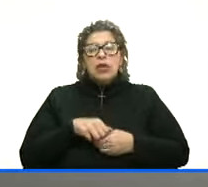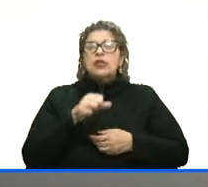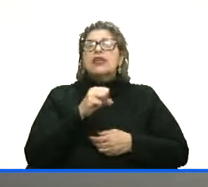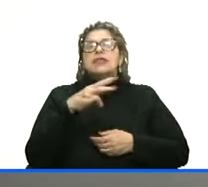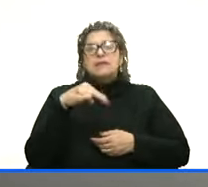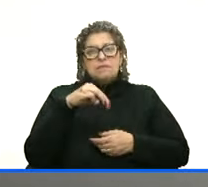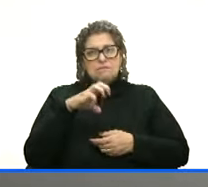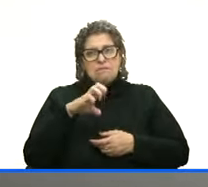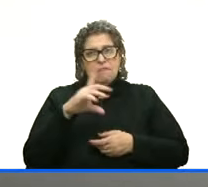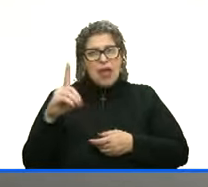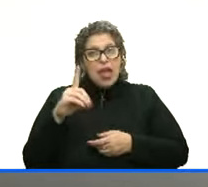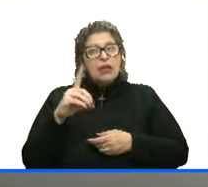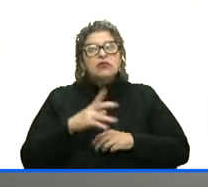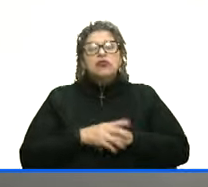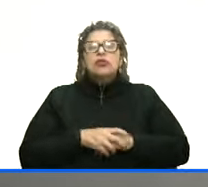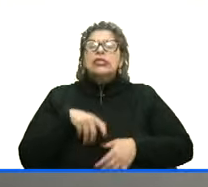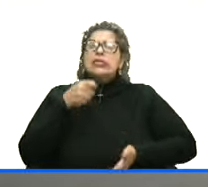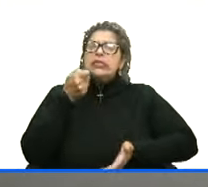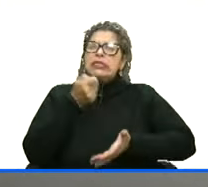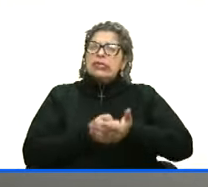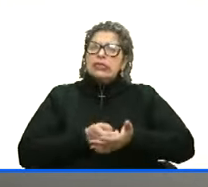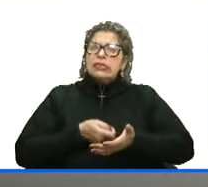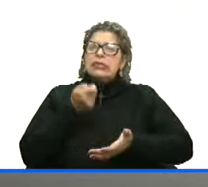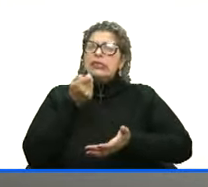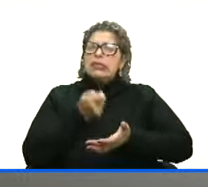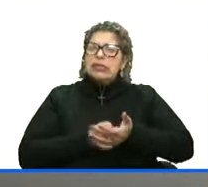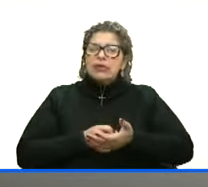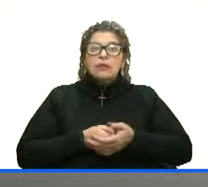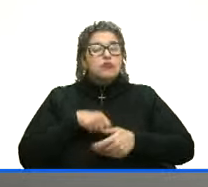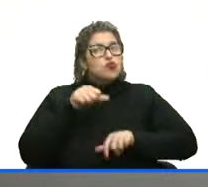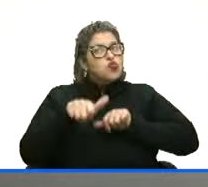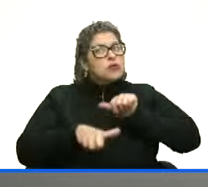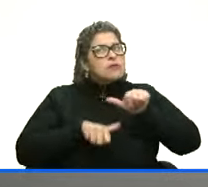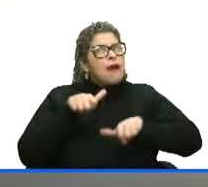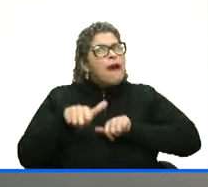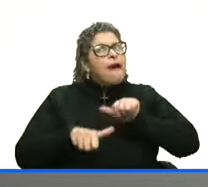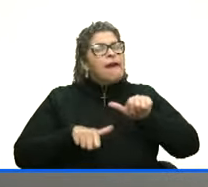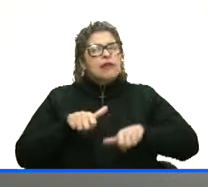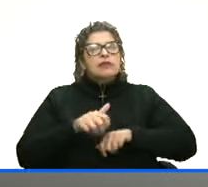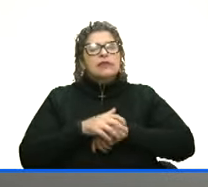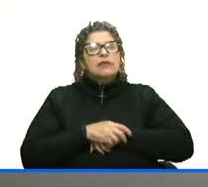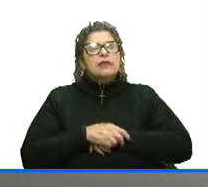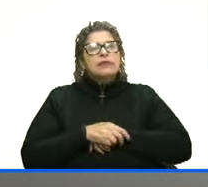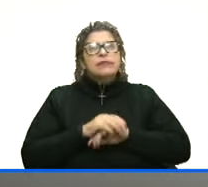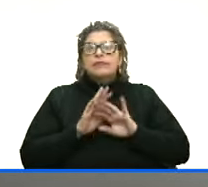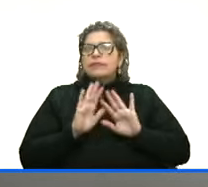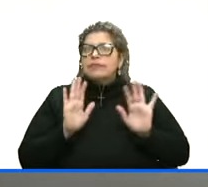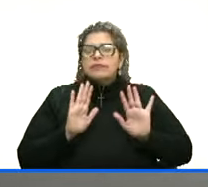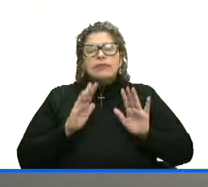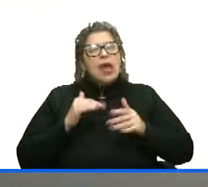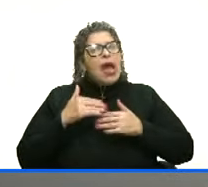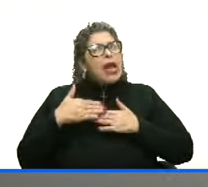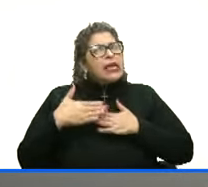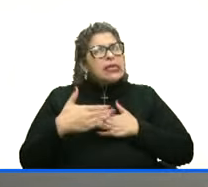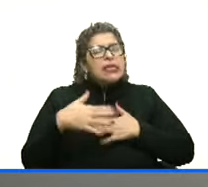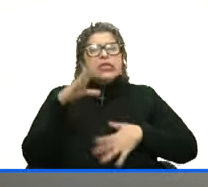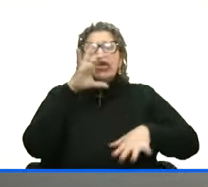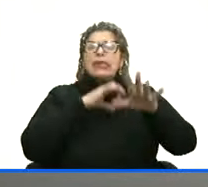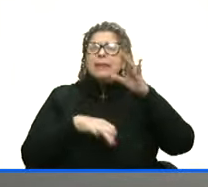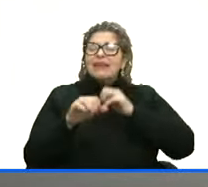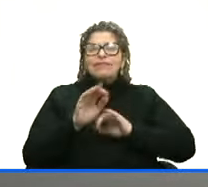SMED, e nós tentamos que isso mudasse, que isso... Bom, é o início, é